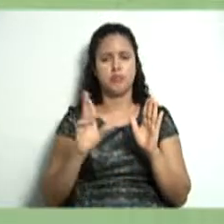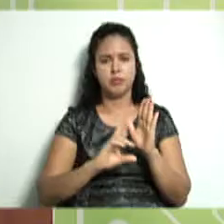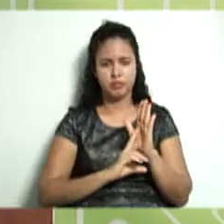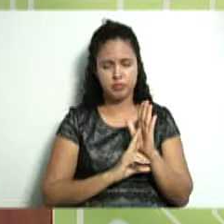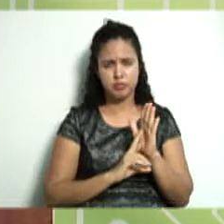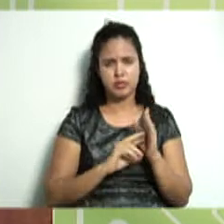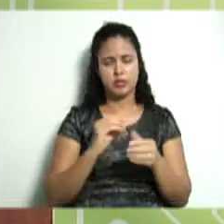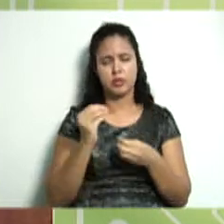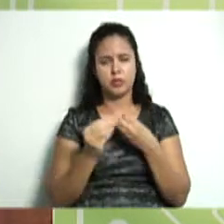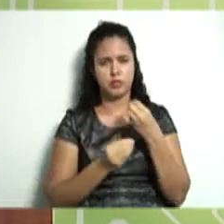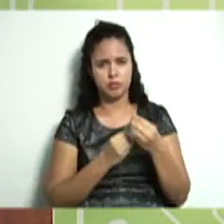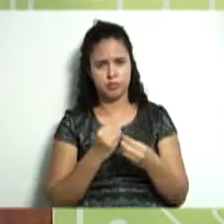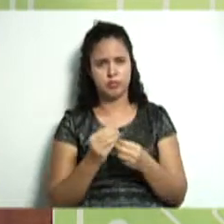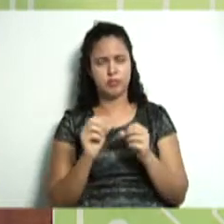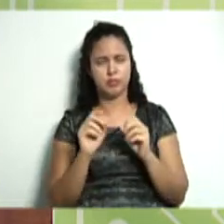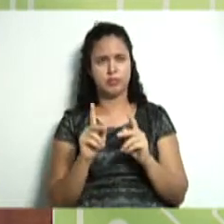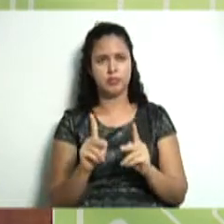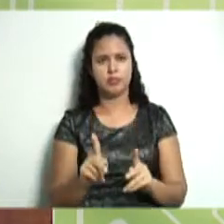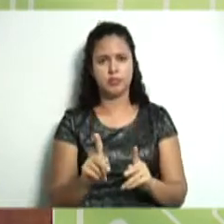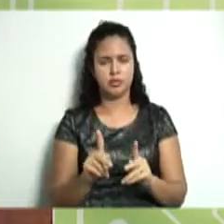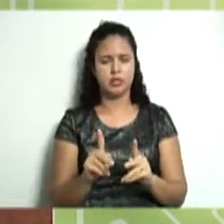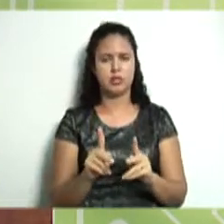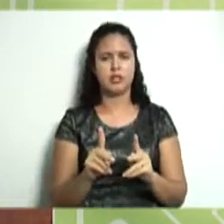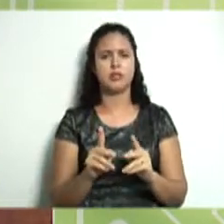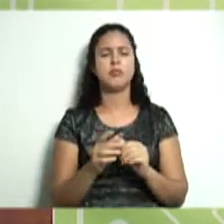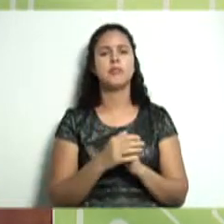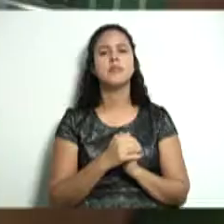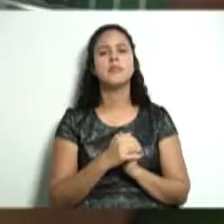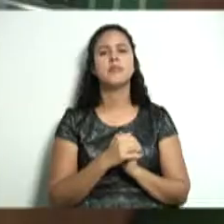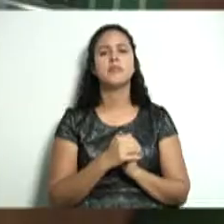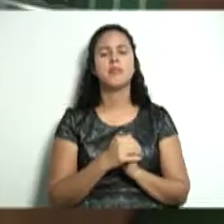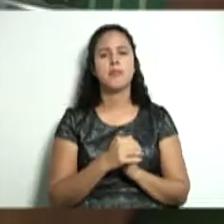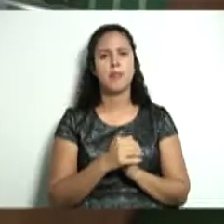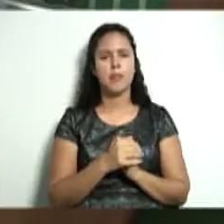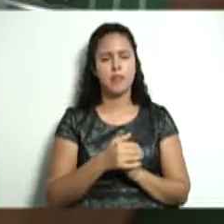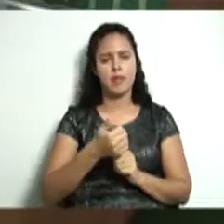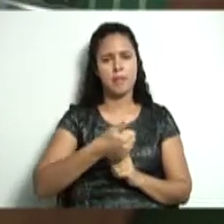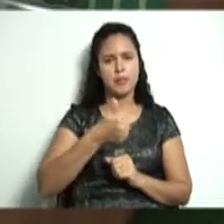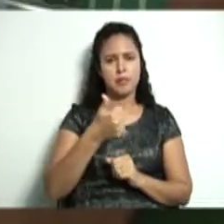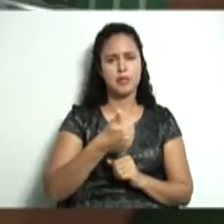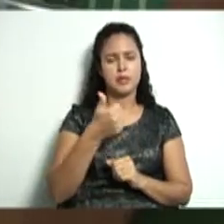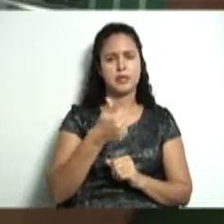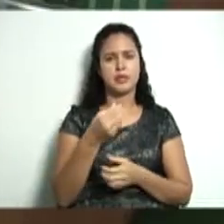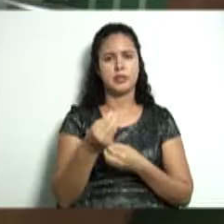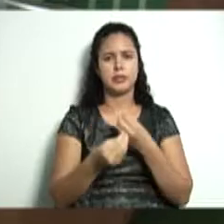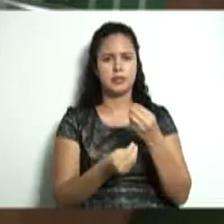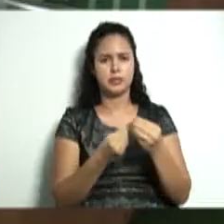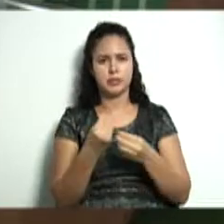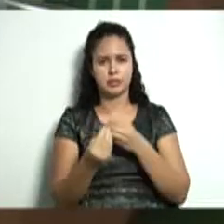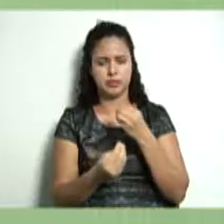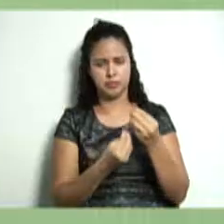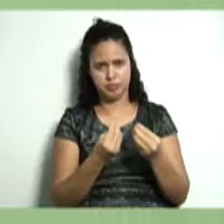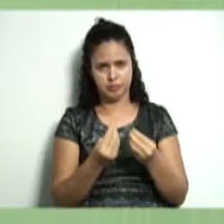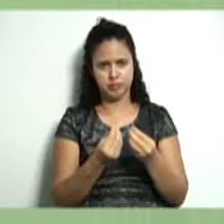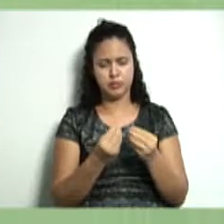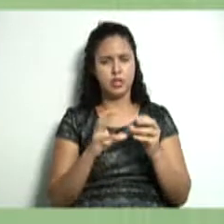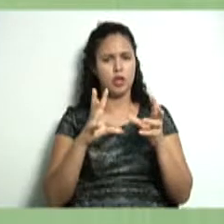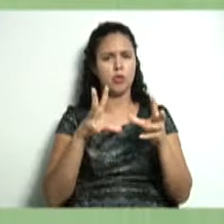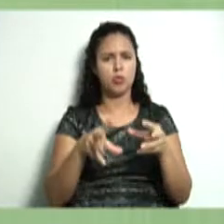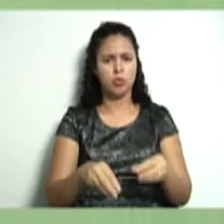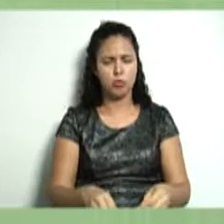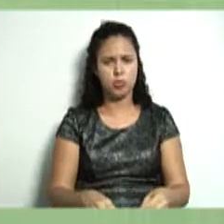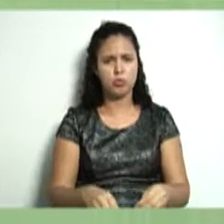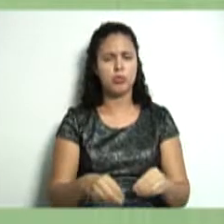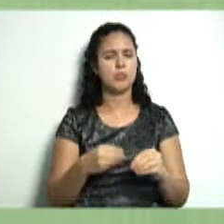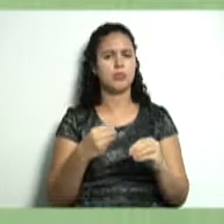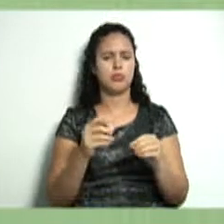dizer qual que foi aí a resposta de vocês. Então, a primeira questão: todo